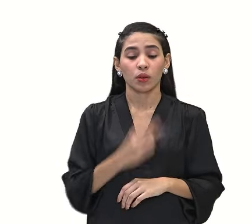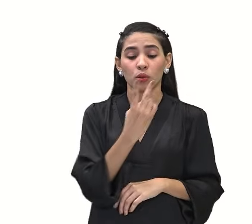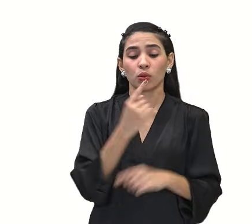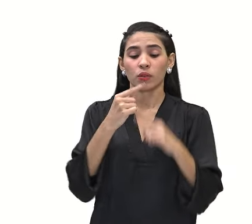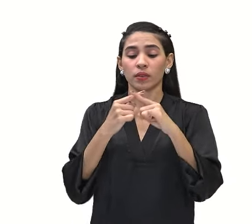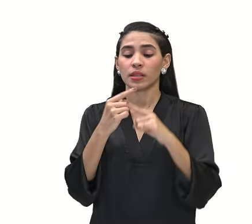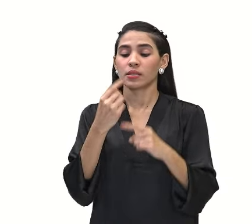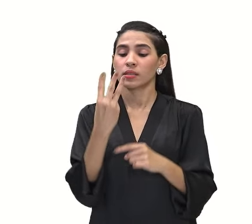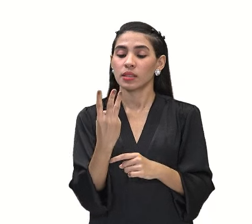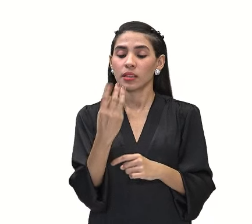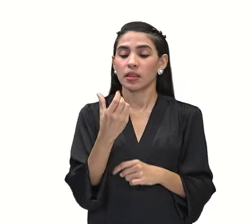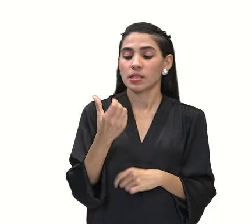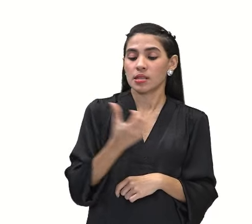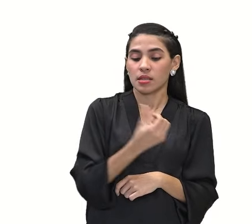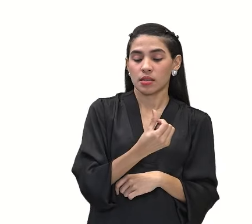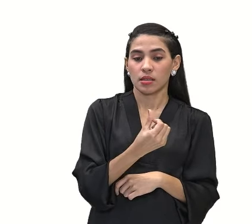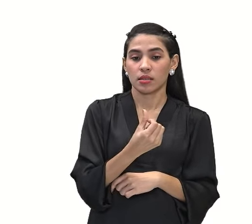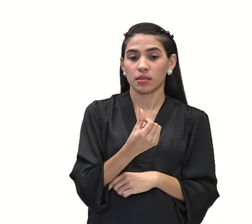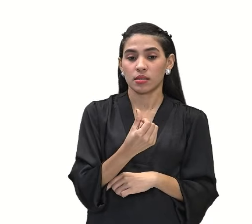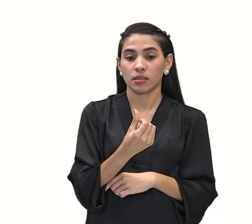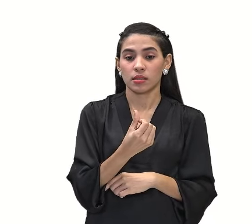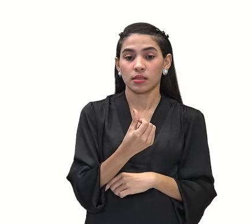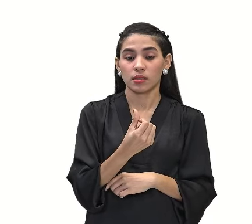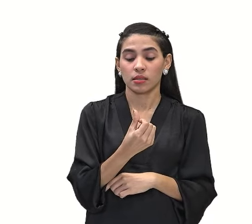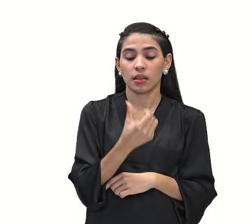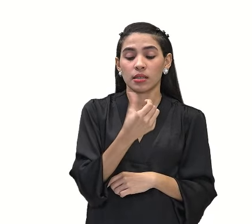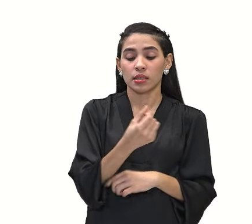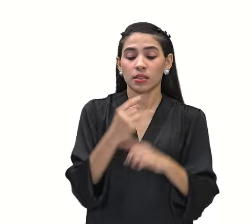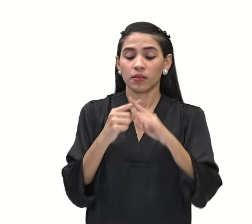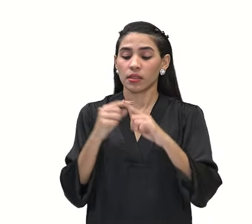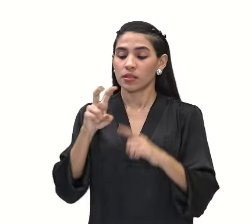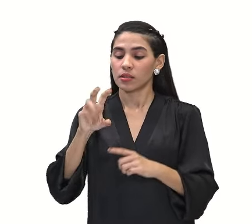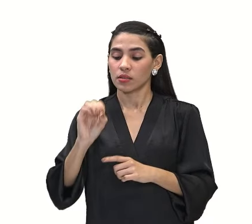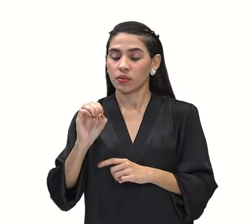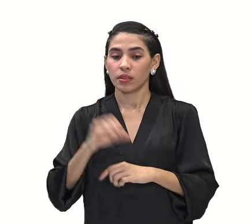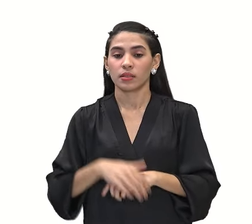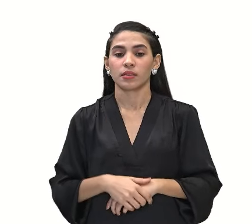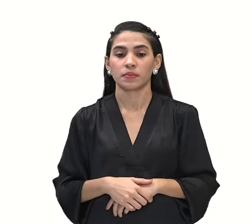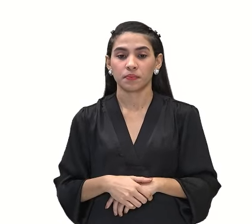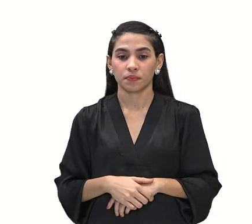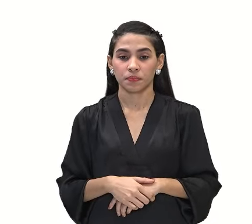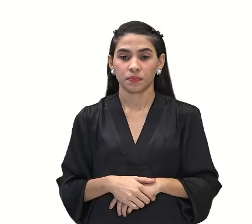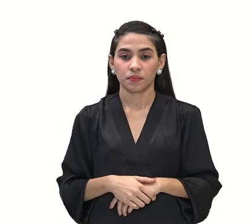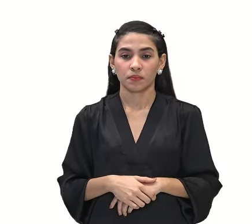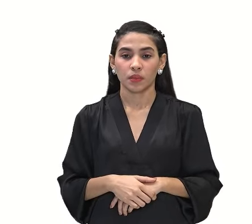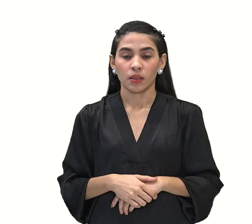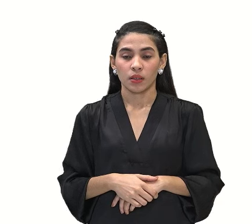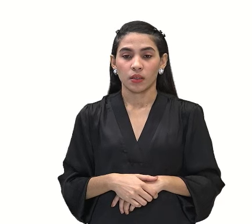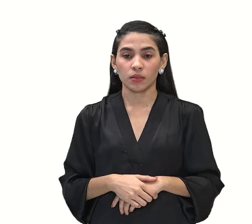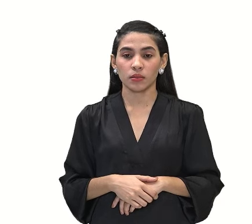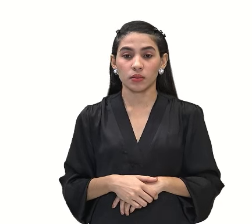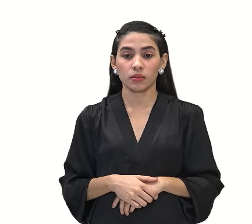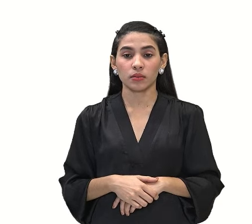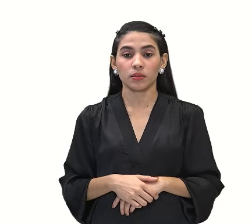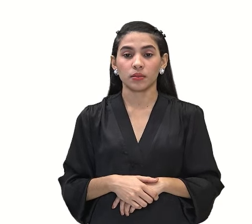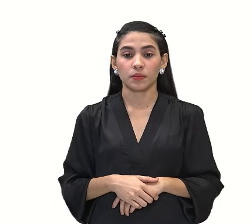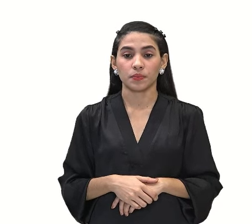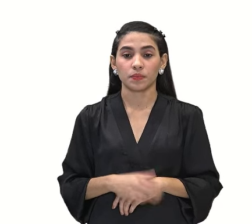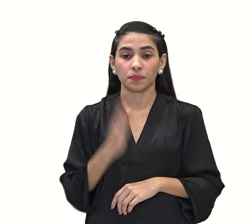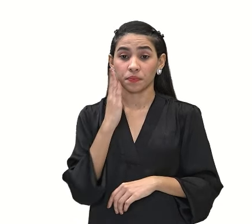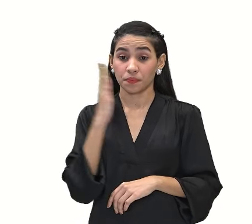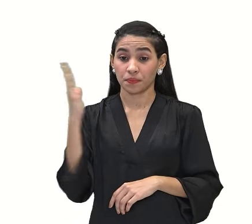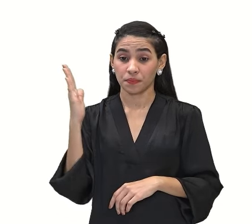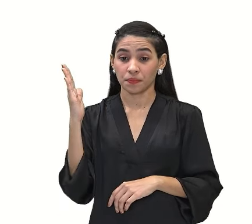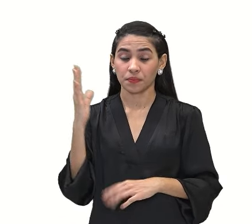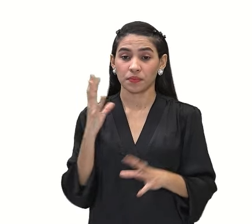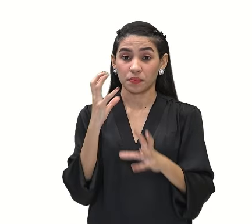3 6 6 x 50 vamos fazer a continha aqui no nosso borrão aqui do